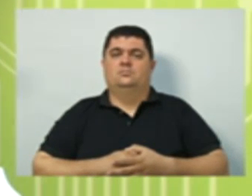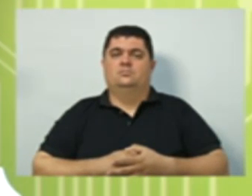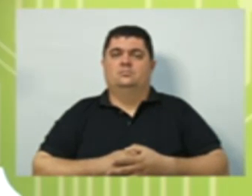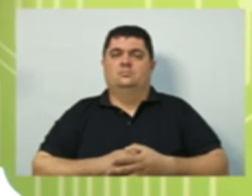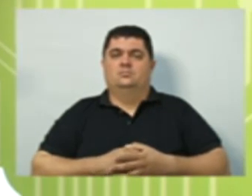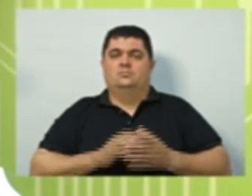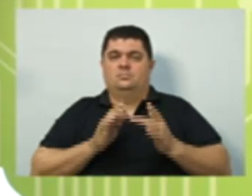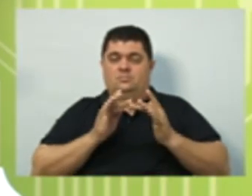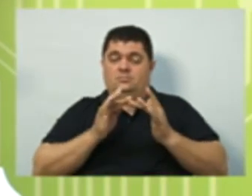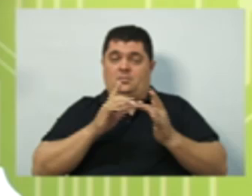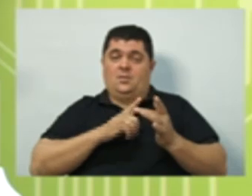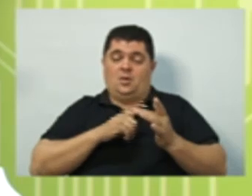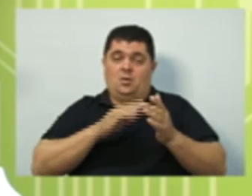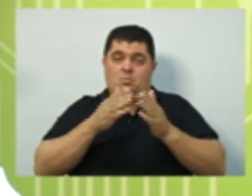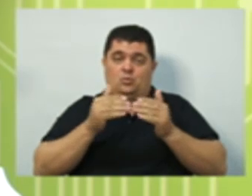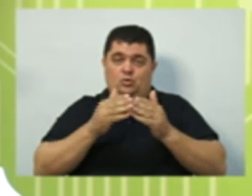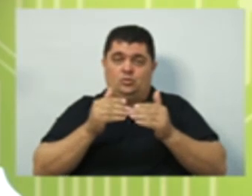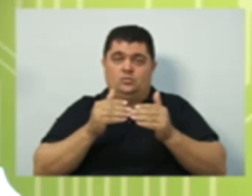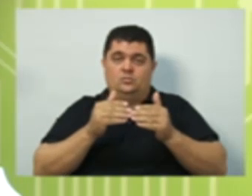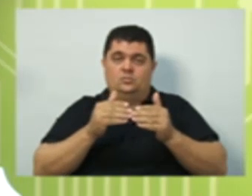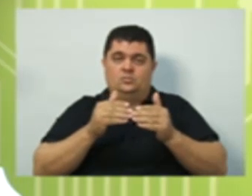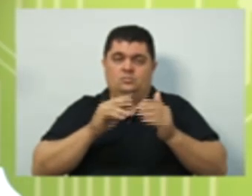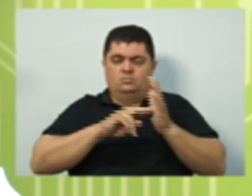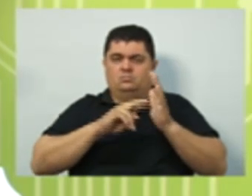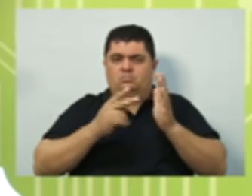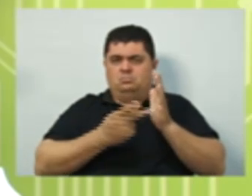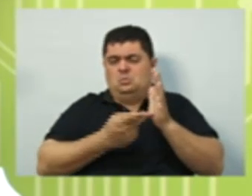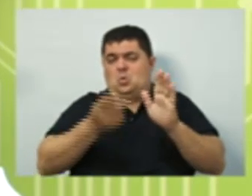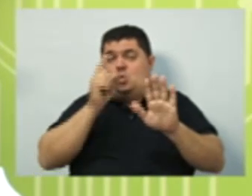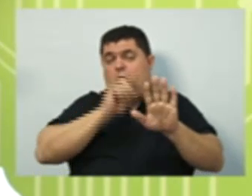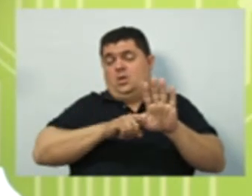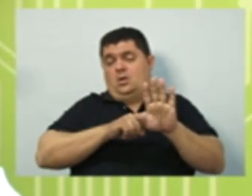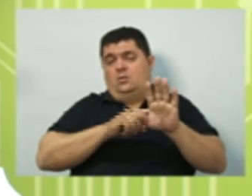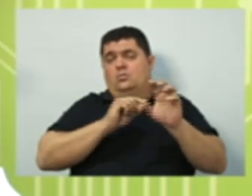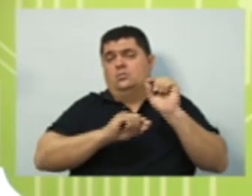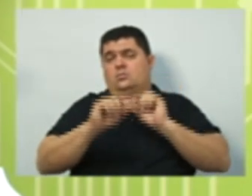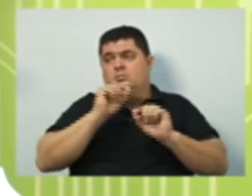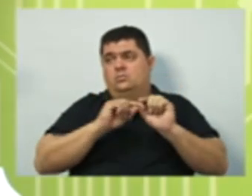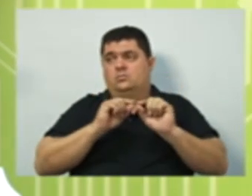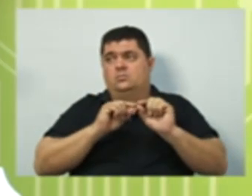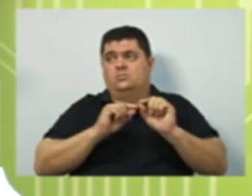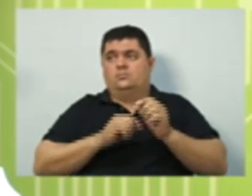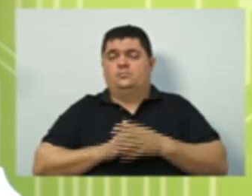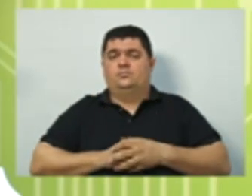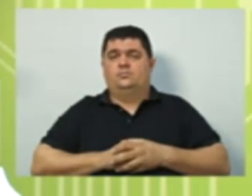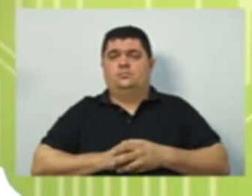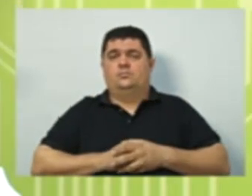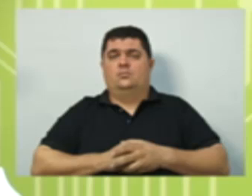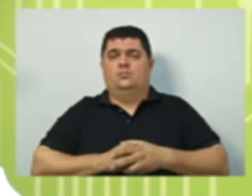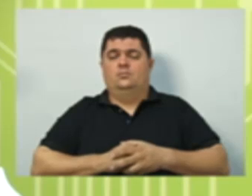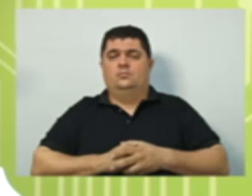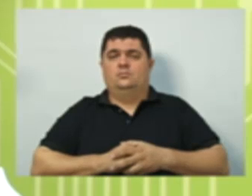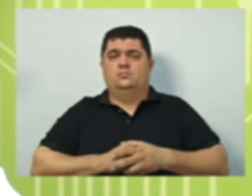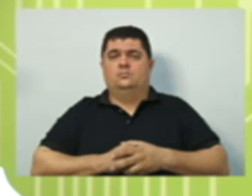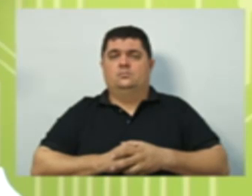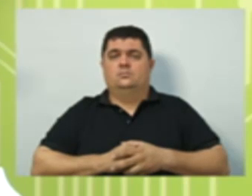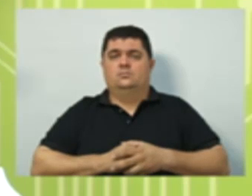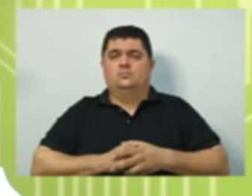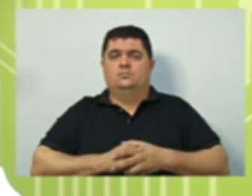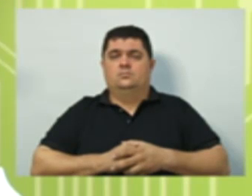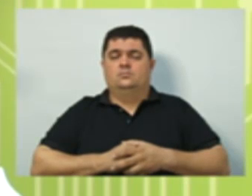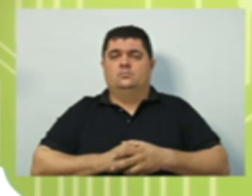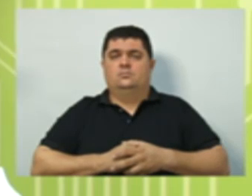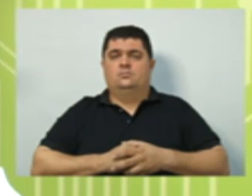que está sendo pedido, então antítese, ou seja, o que está sendo o contrário daquela imagem, de uma